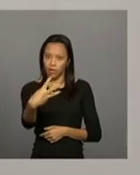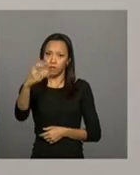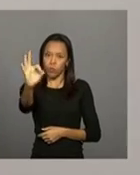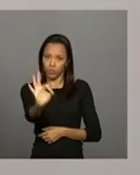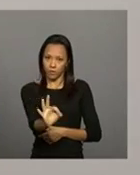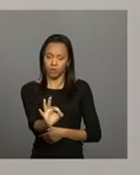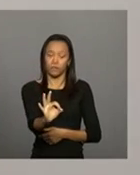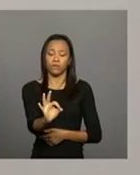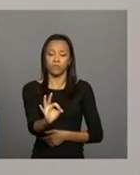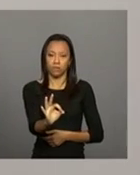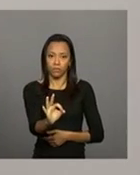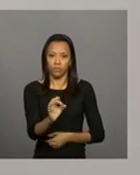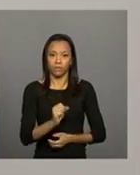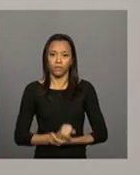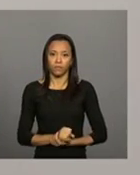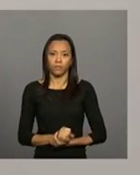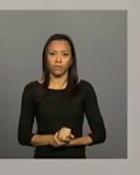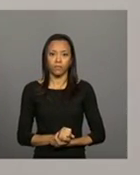53%,